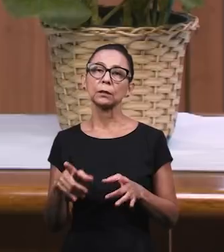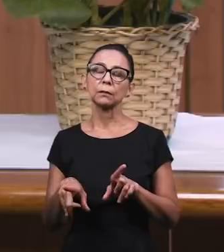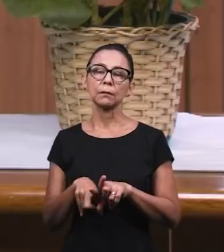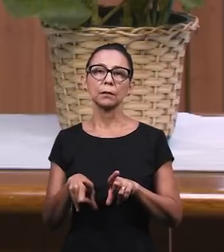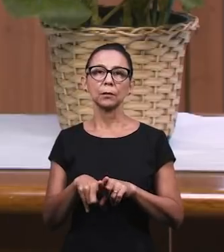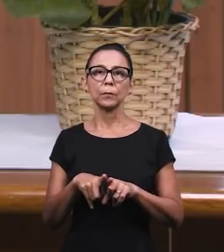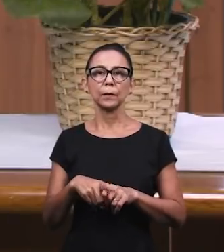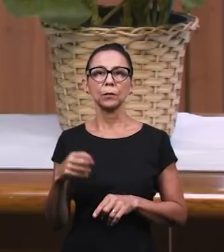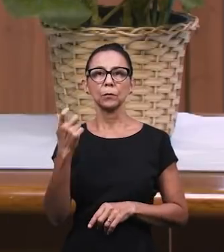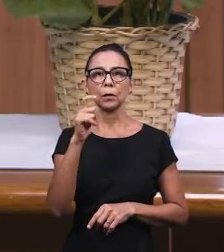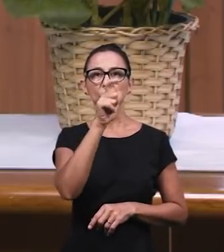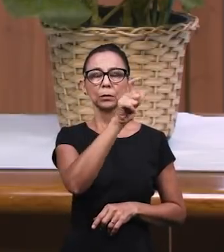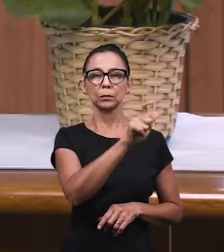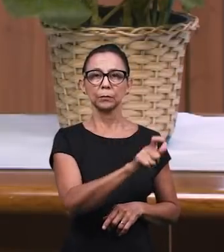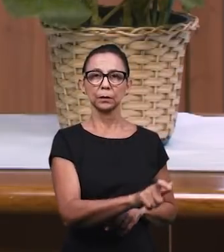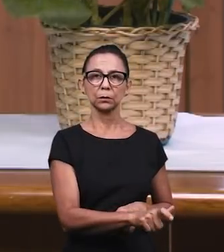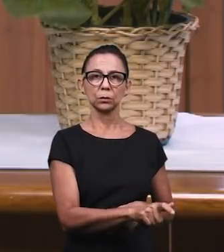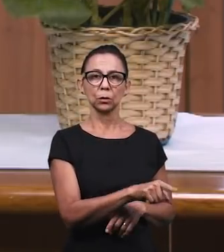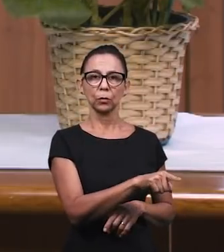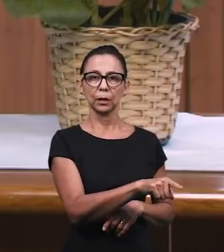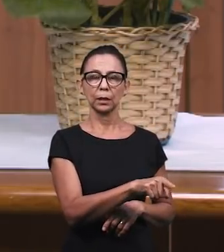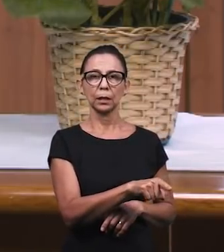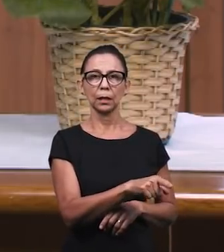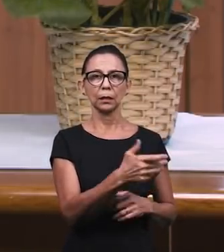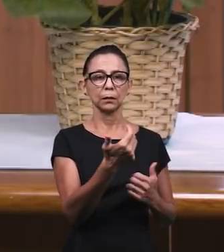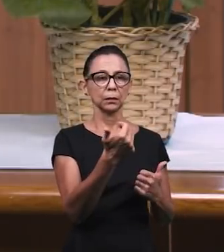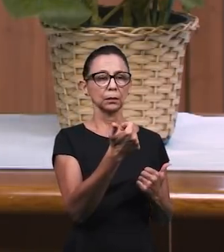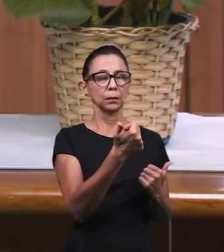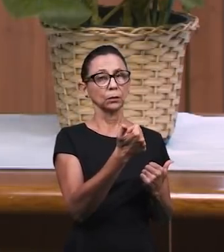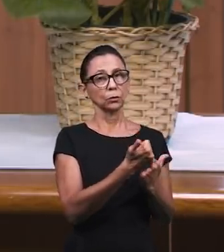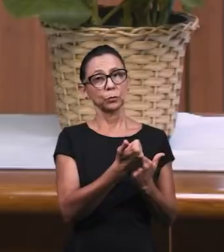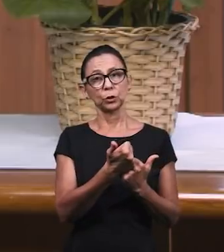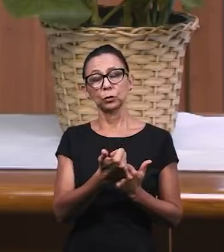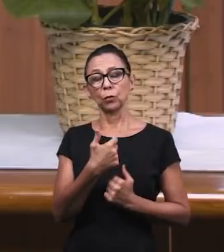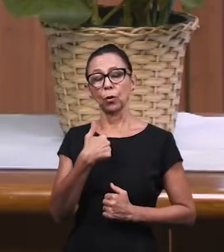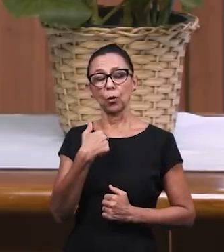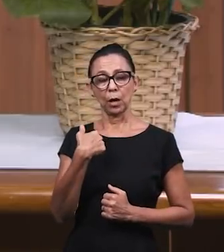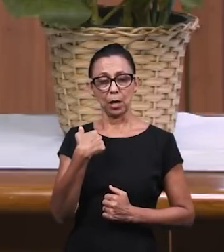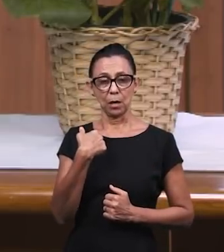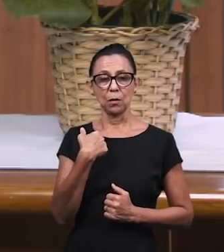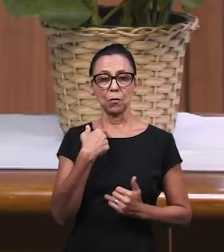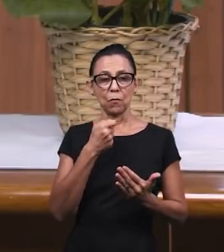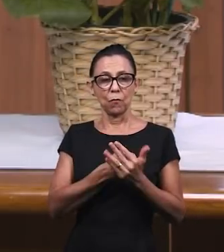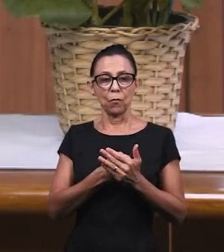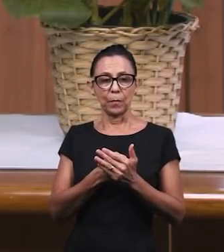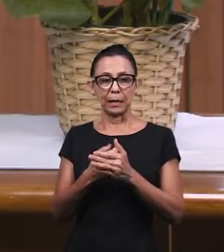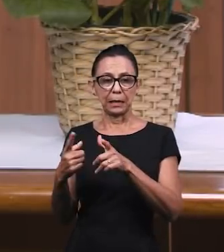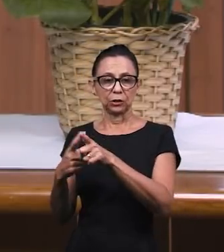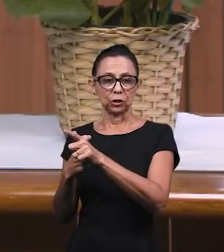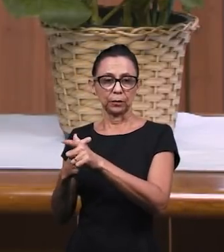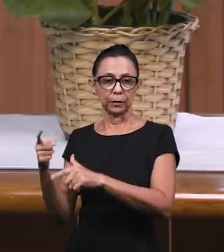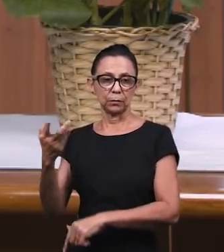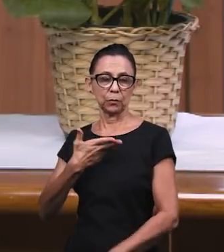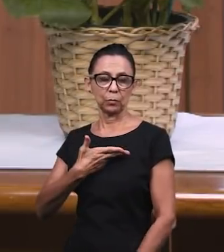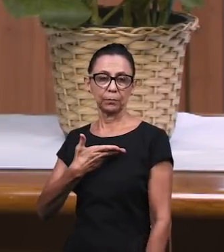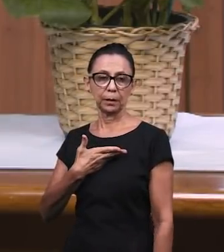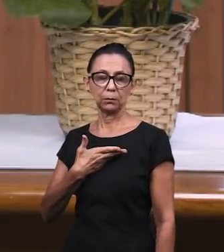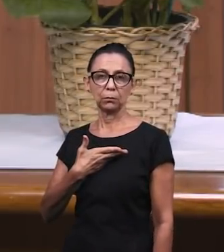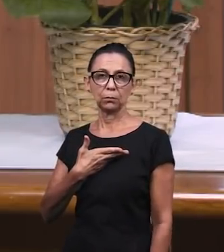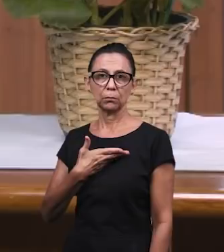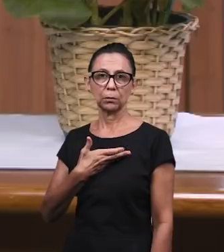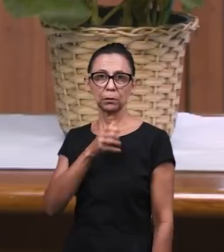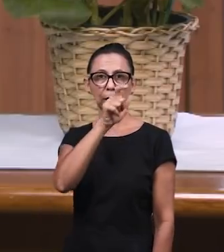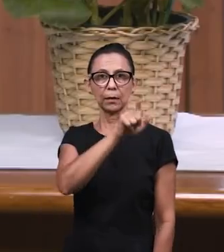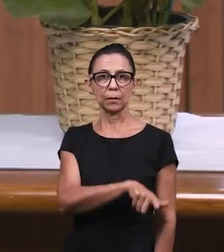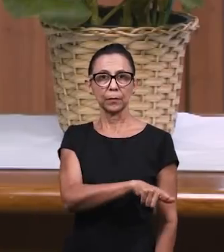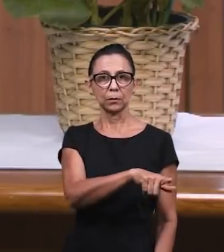que ele assumia a dívida da pessoa. Ele dizia: olha, eu vou pagar a dívida de fulano. Então, ele era a figura do